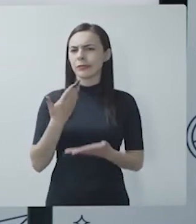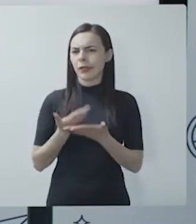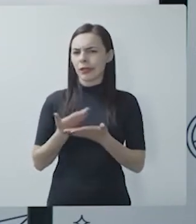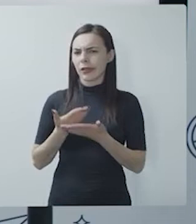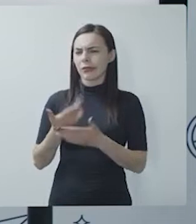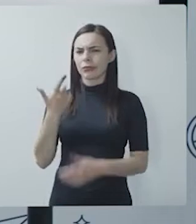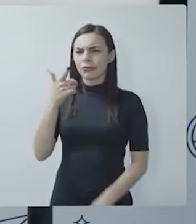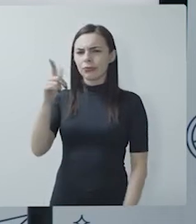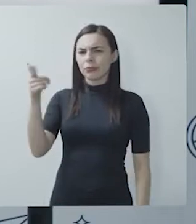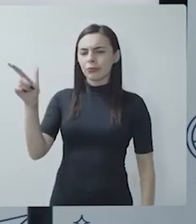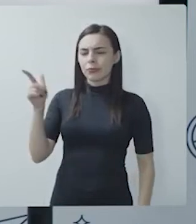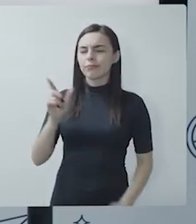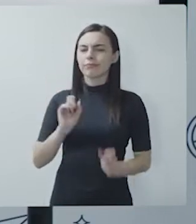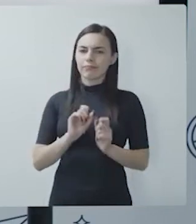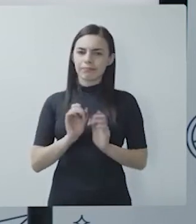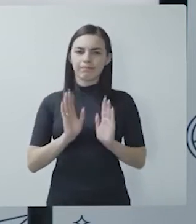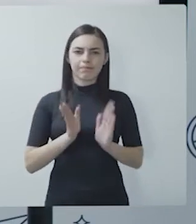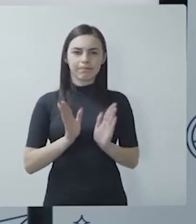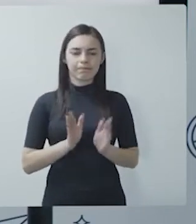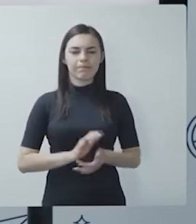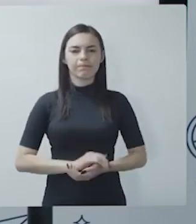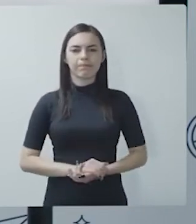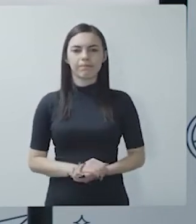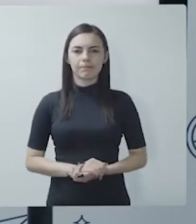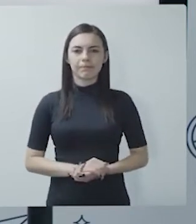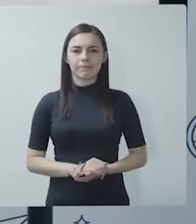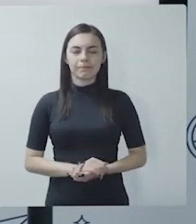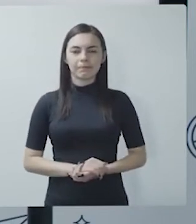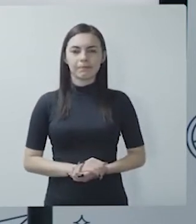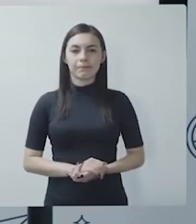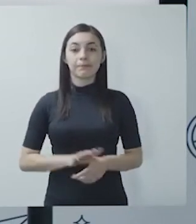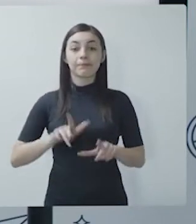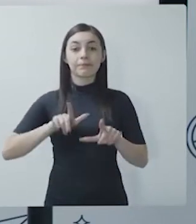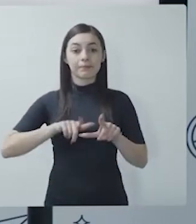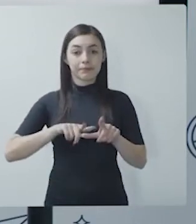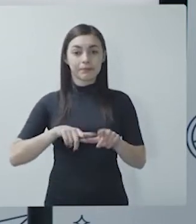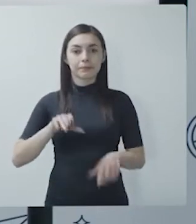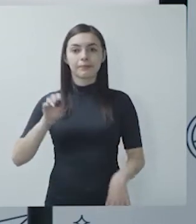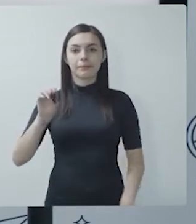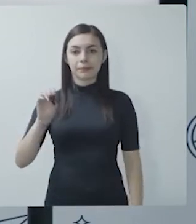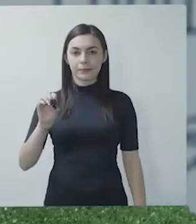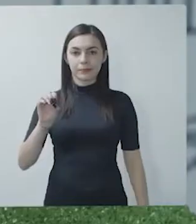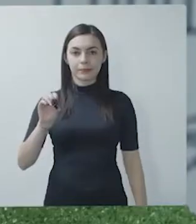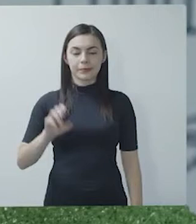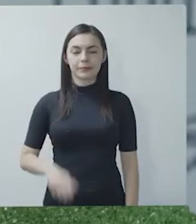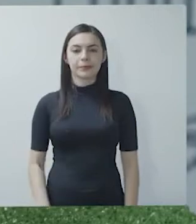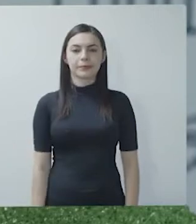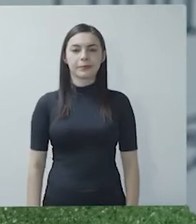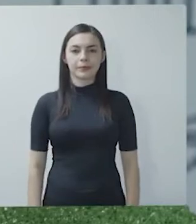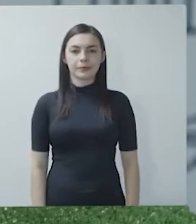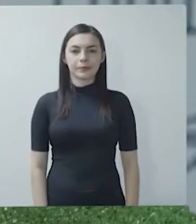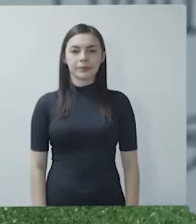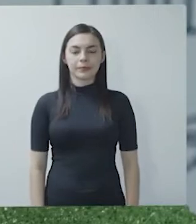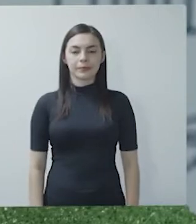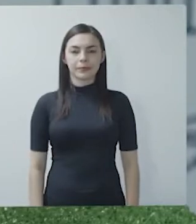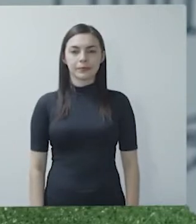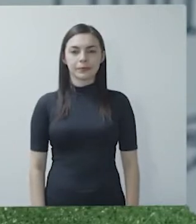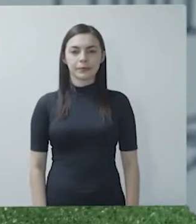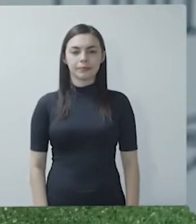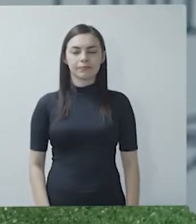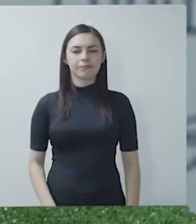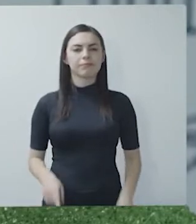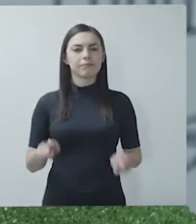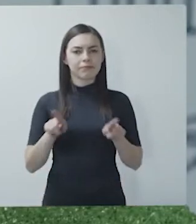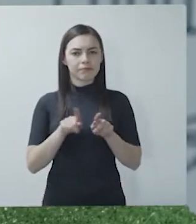outras palavras das outras aulas. Então, temos a letra O. A letra O